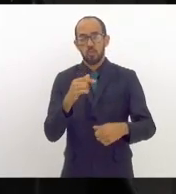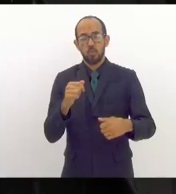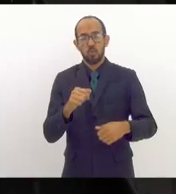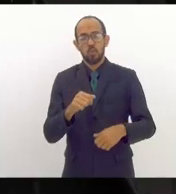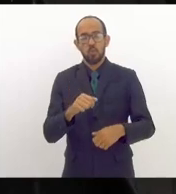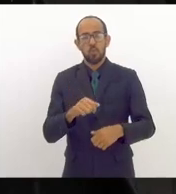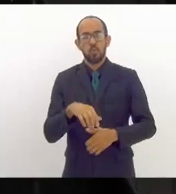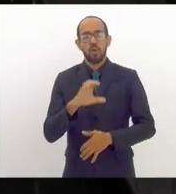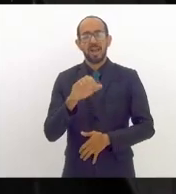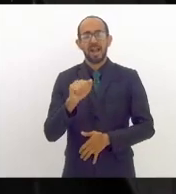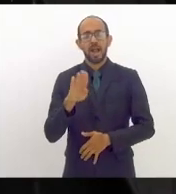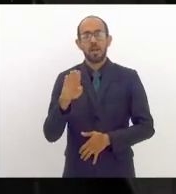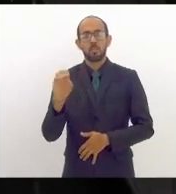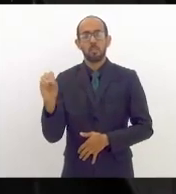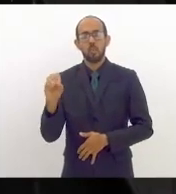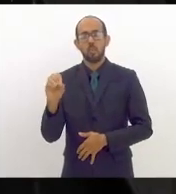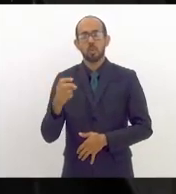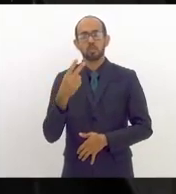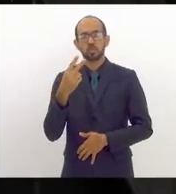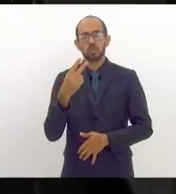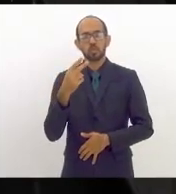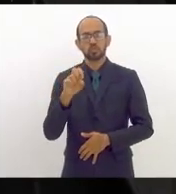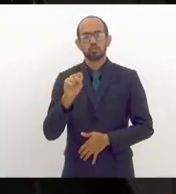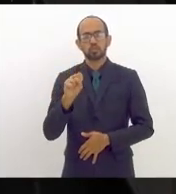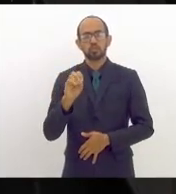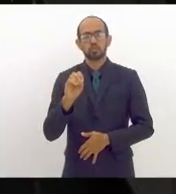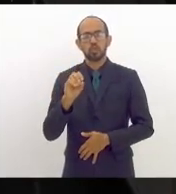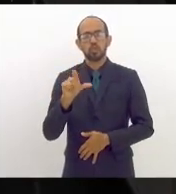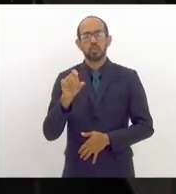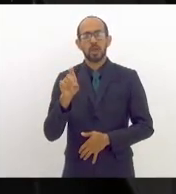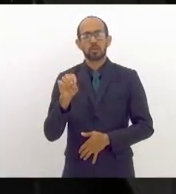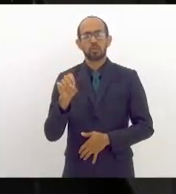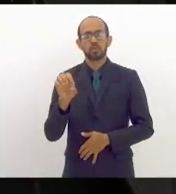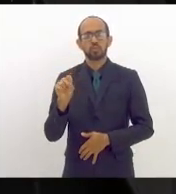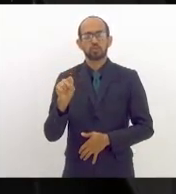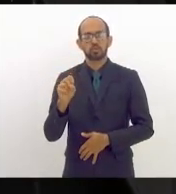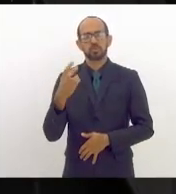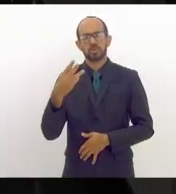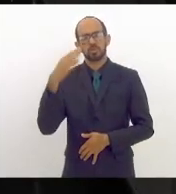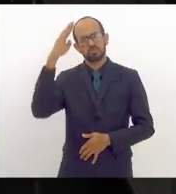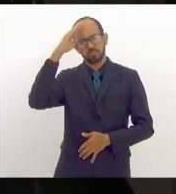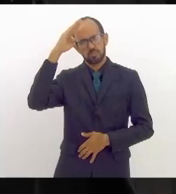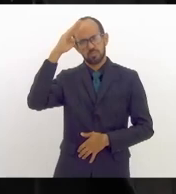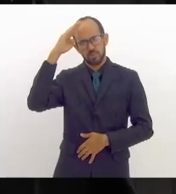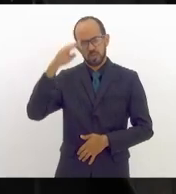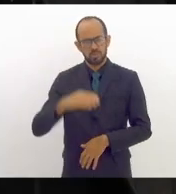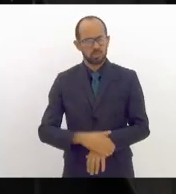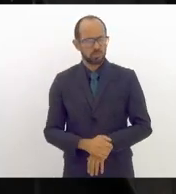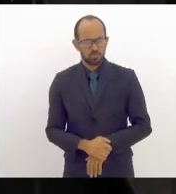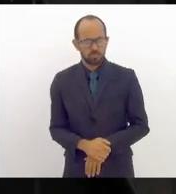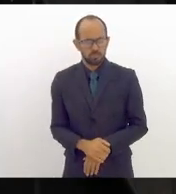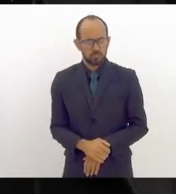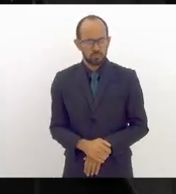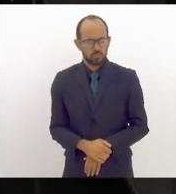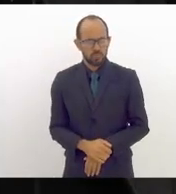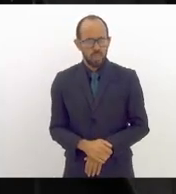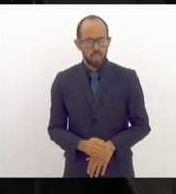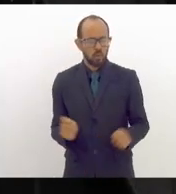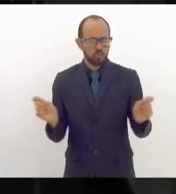soldados não me parece também aceitável de nenhuma